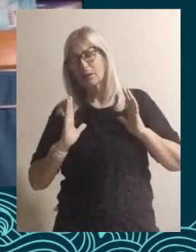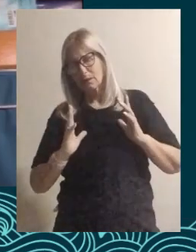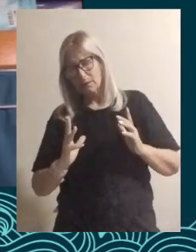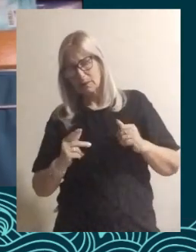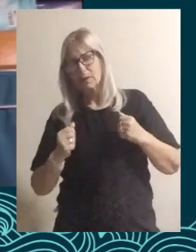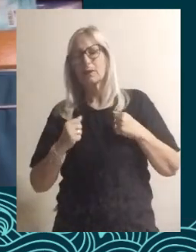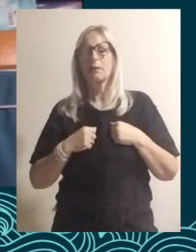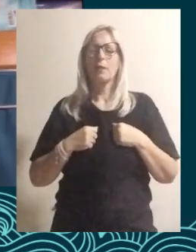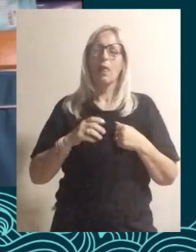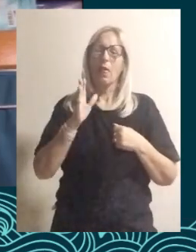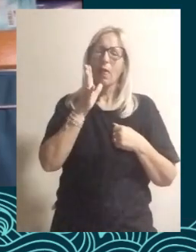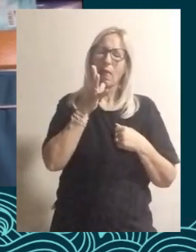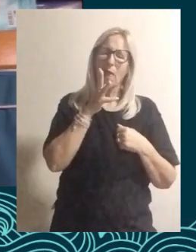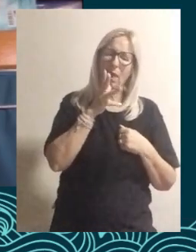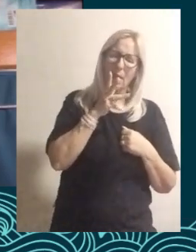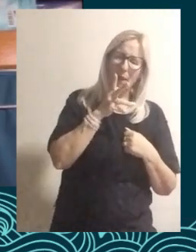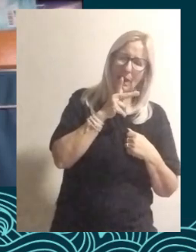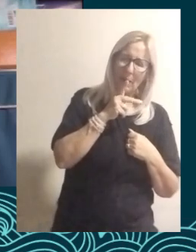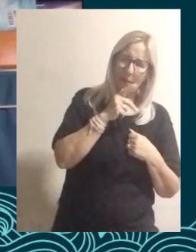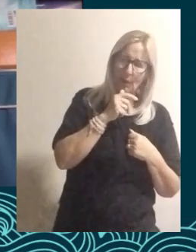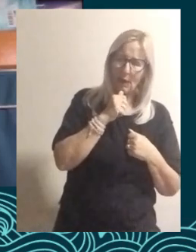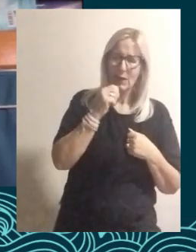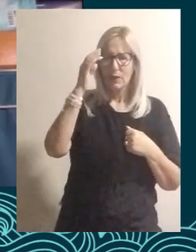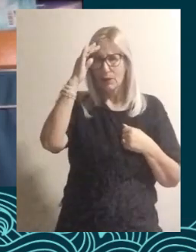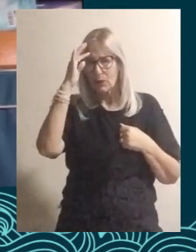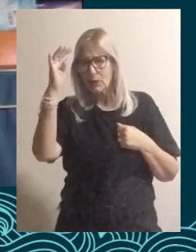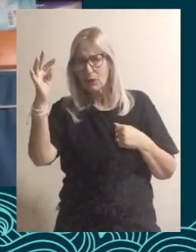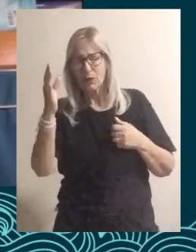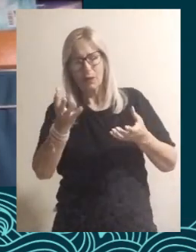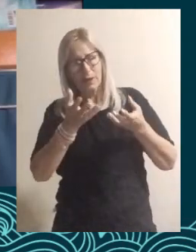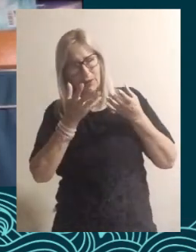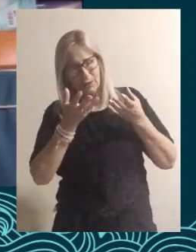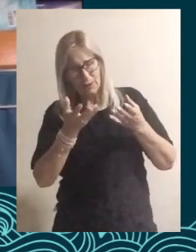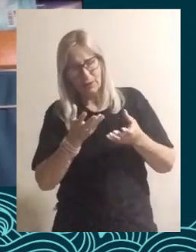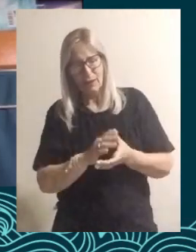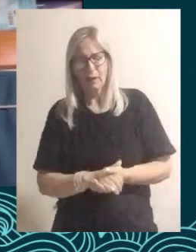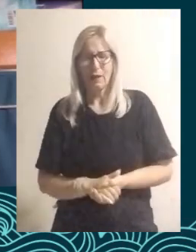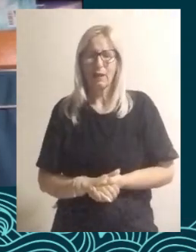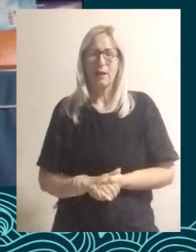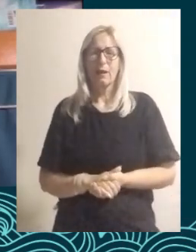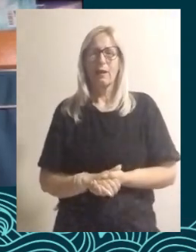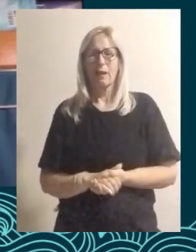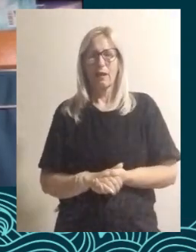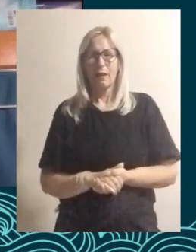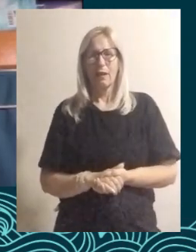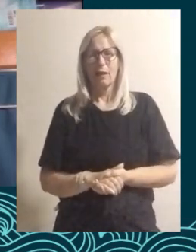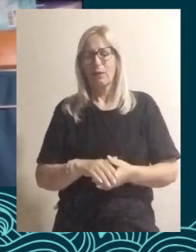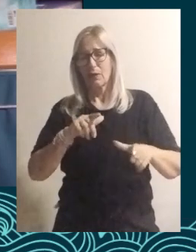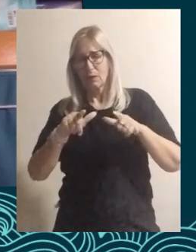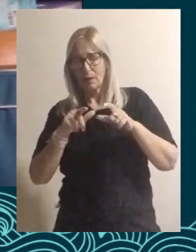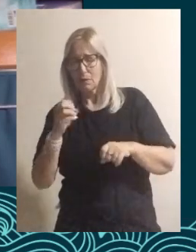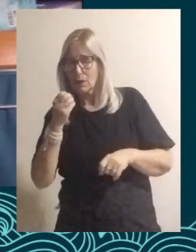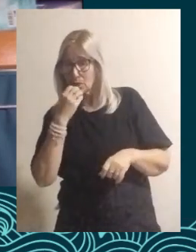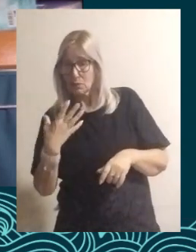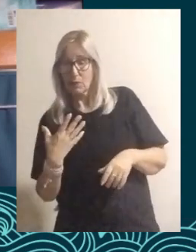sinto que quanto mais tempo a gente passa, e principalmente quanto mais a gente conquista as coisas que a gente quer, né, que muitas